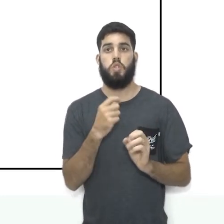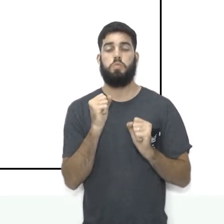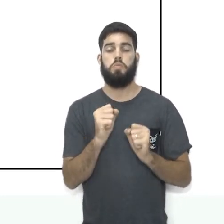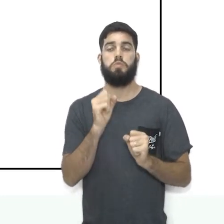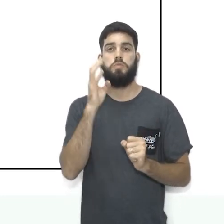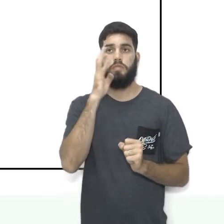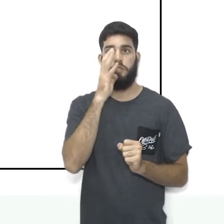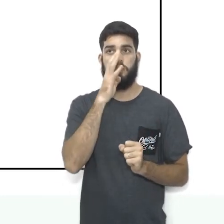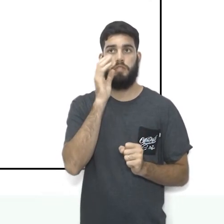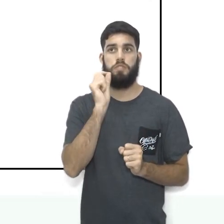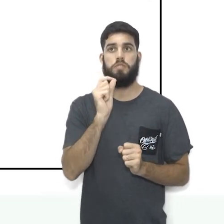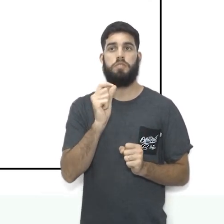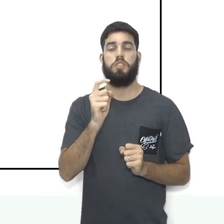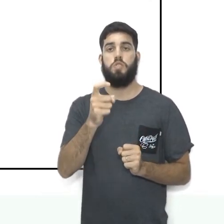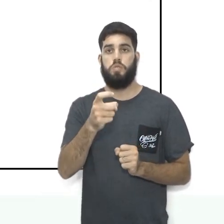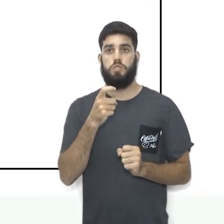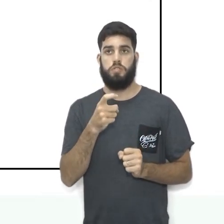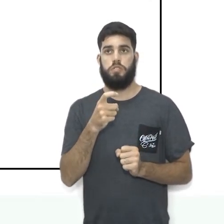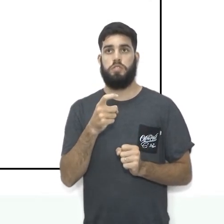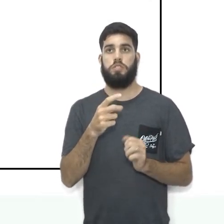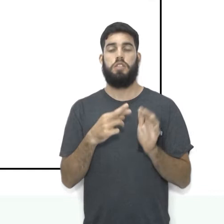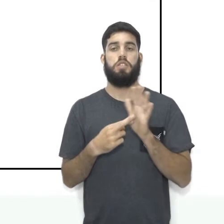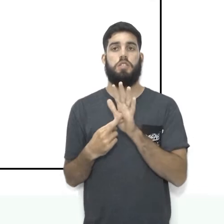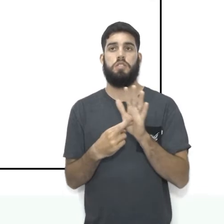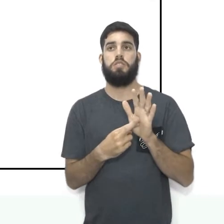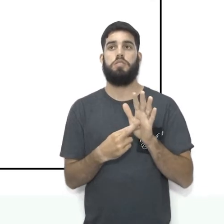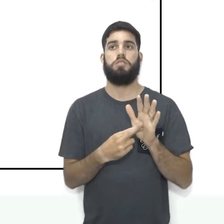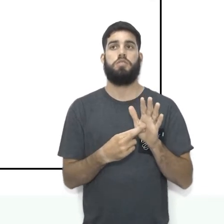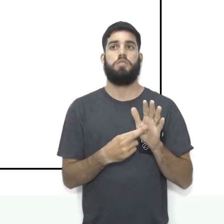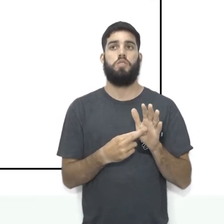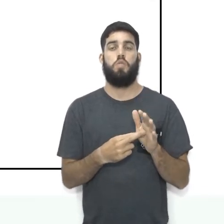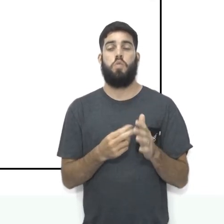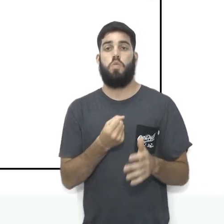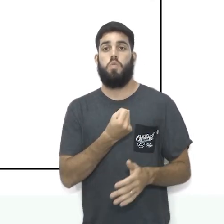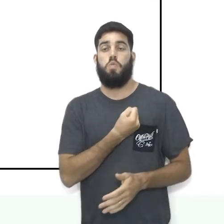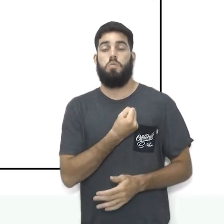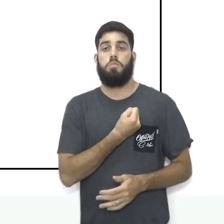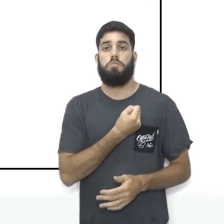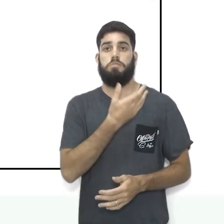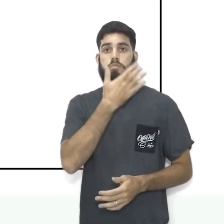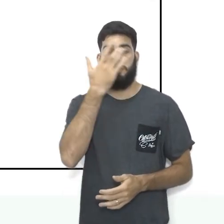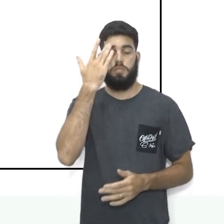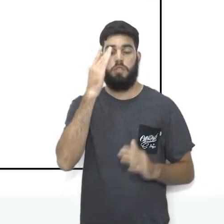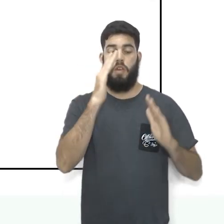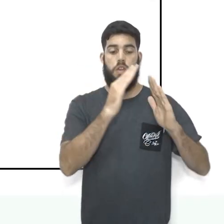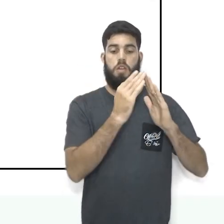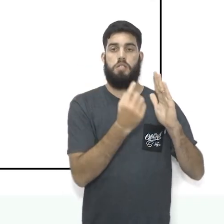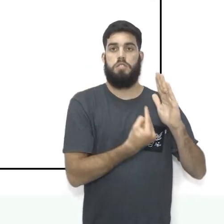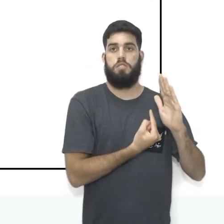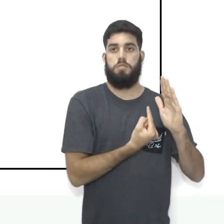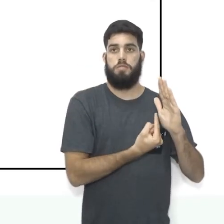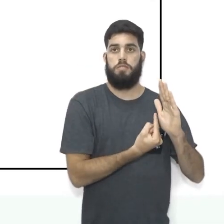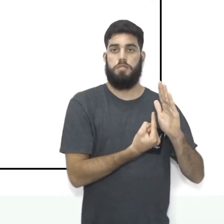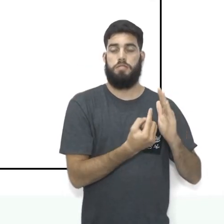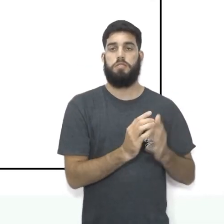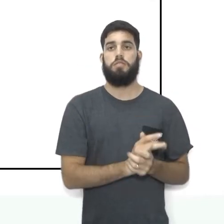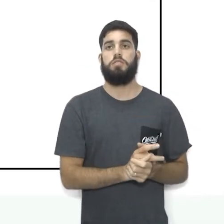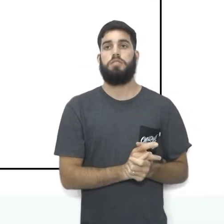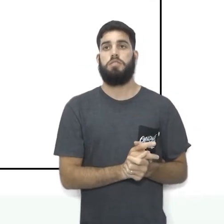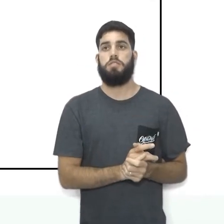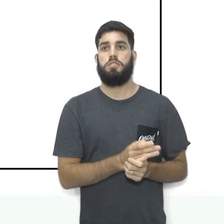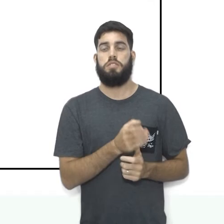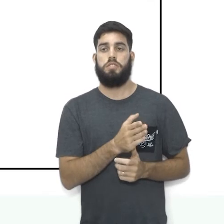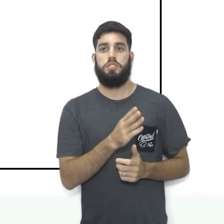observar o seguinte: a letra x, ela vai representar o número de pacientes em isolamento domiciliar, já que